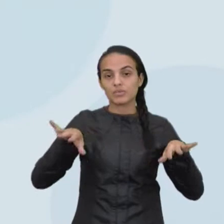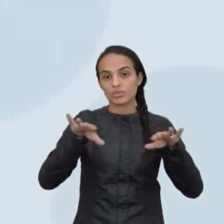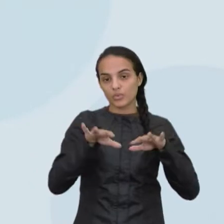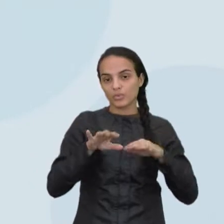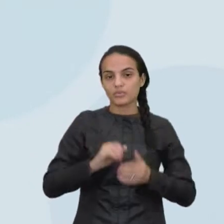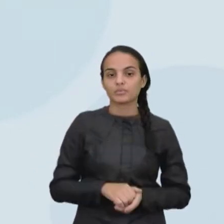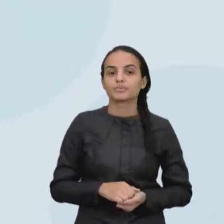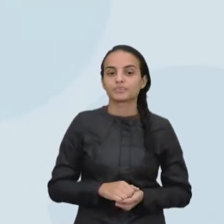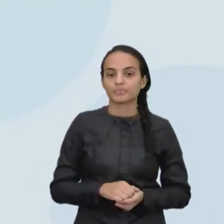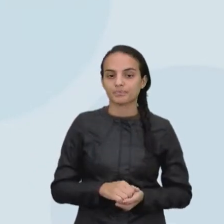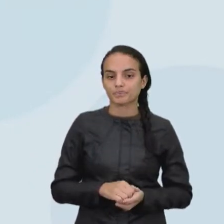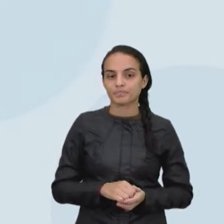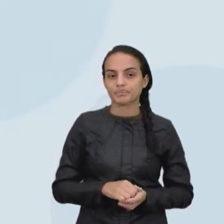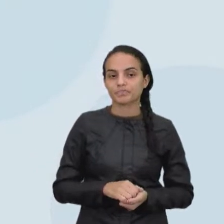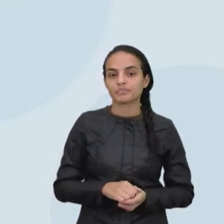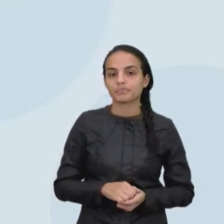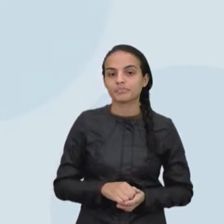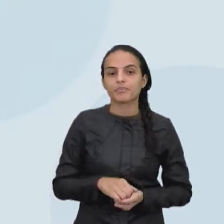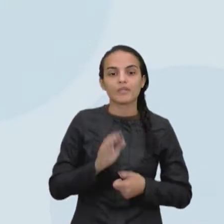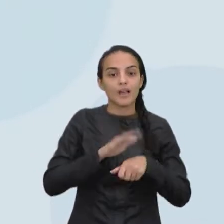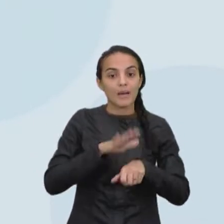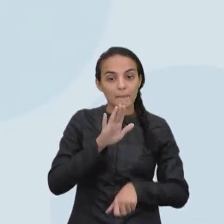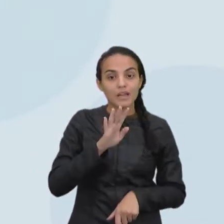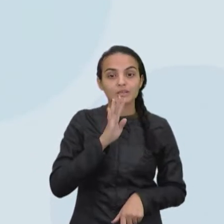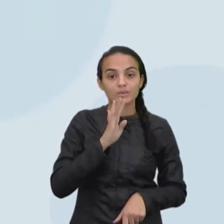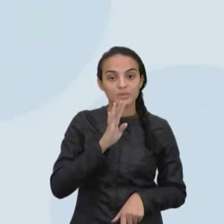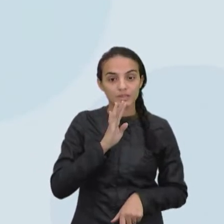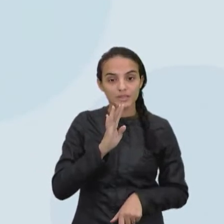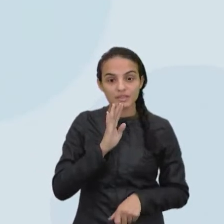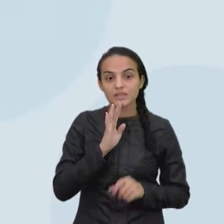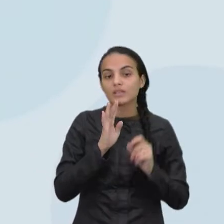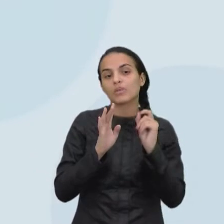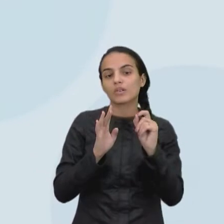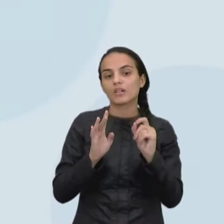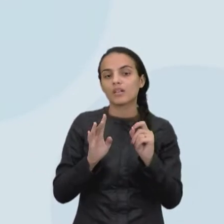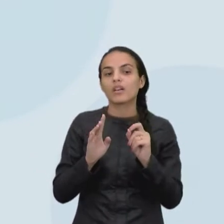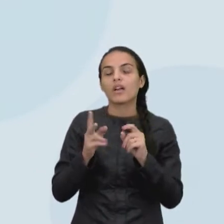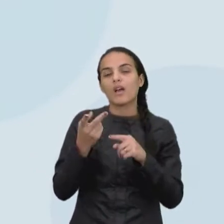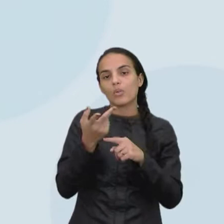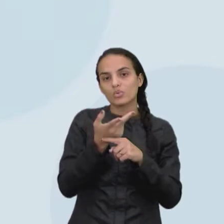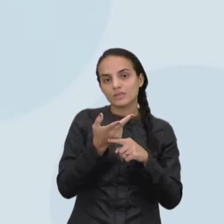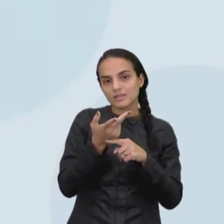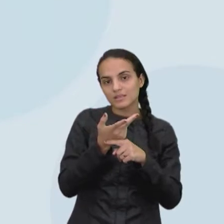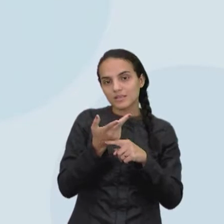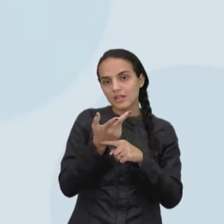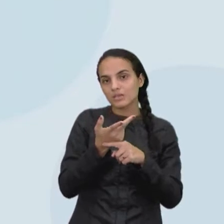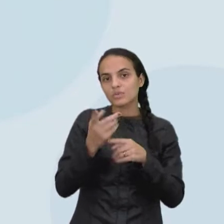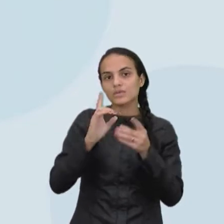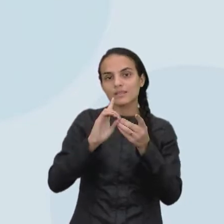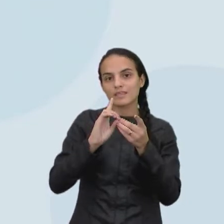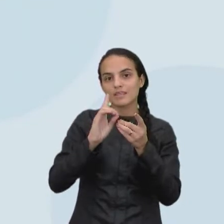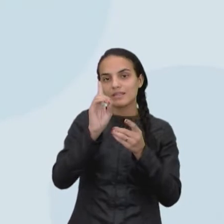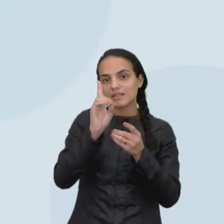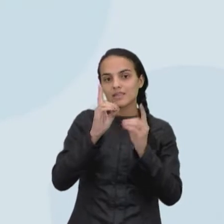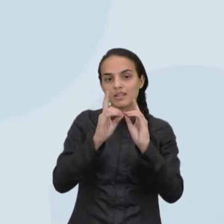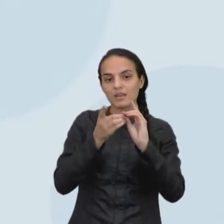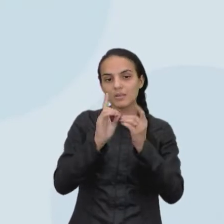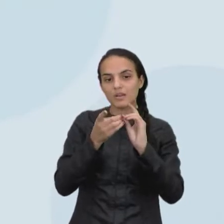bom? Legal, professora. A mais conhecida, sem dúvida, é o censo demográfico, que ele é realizado